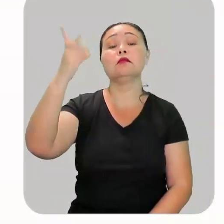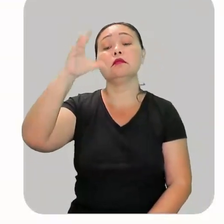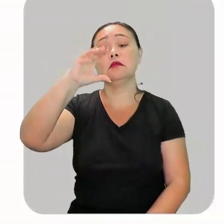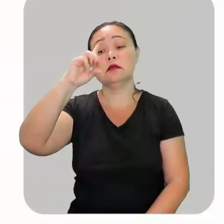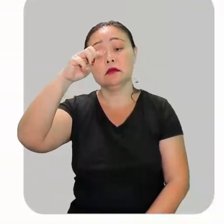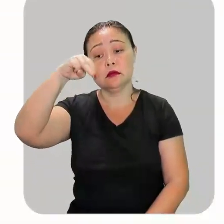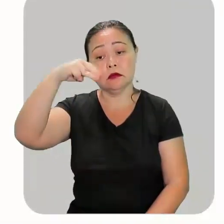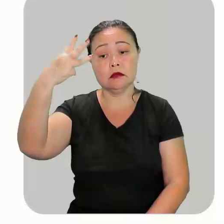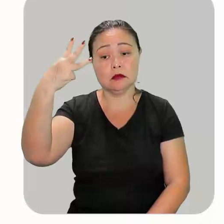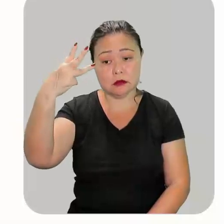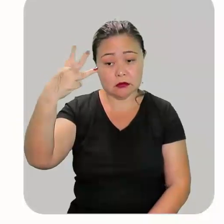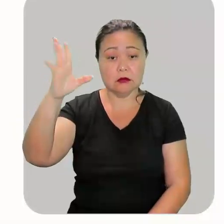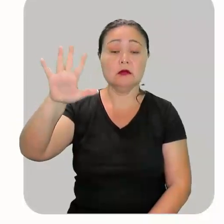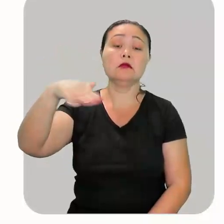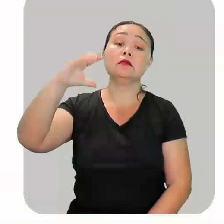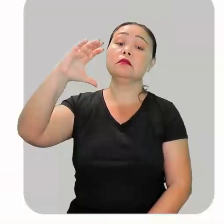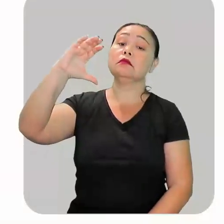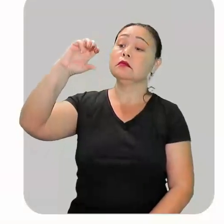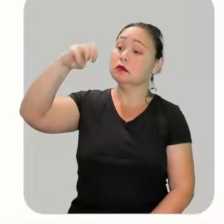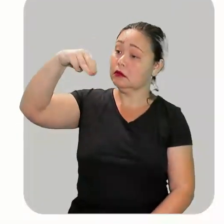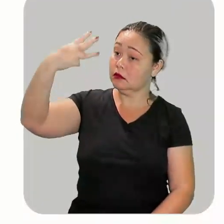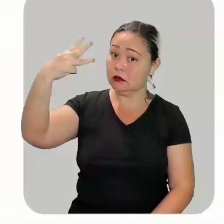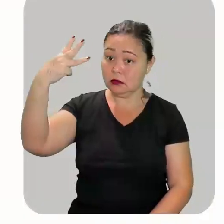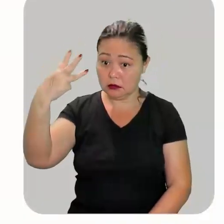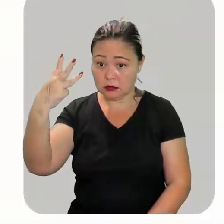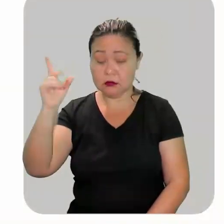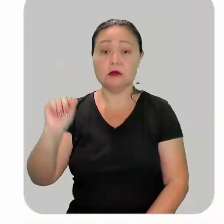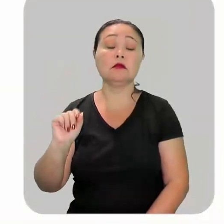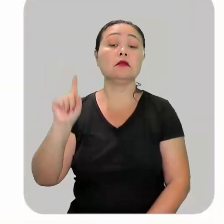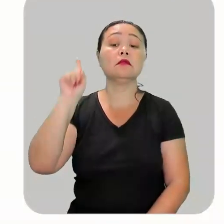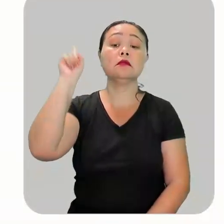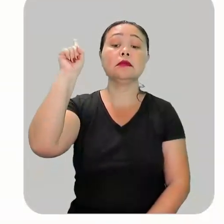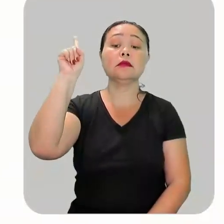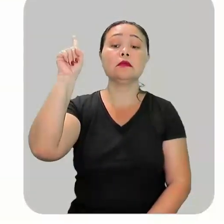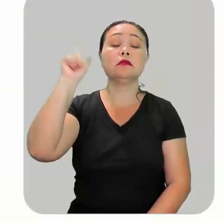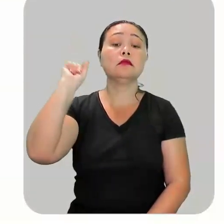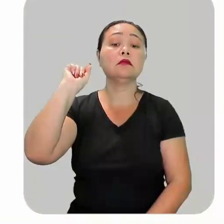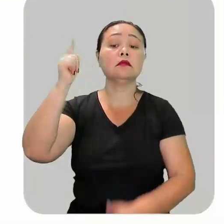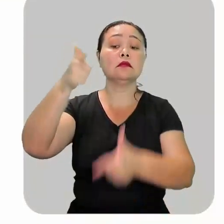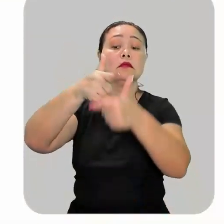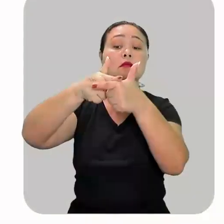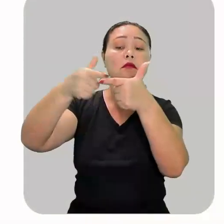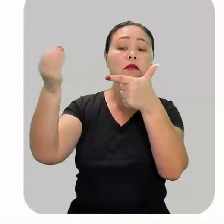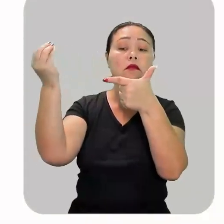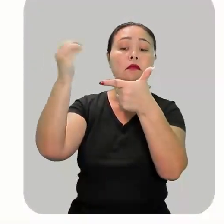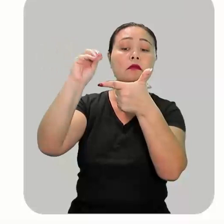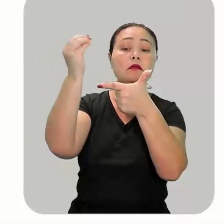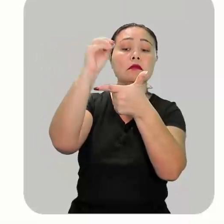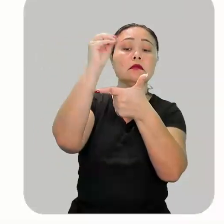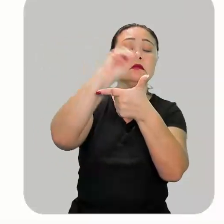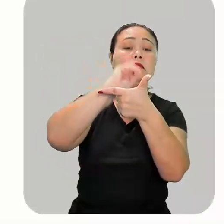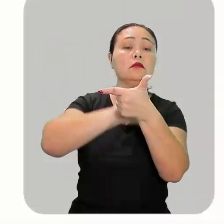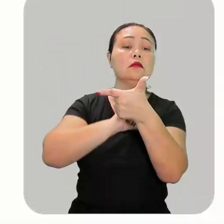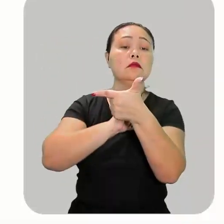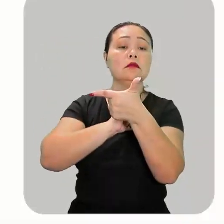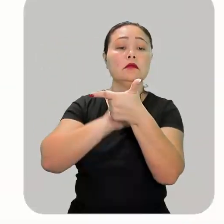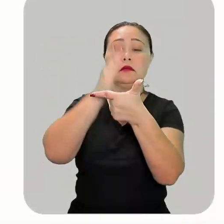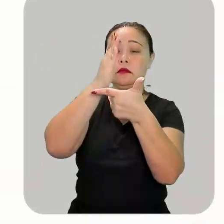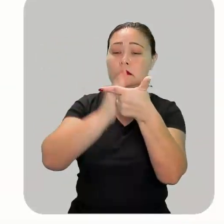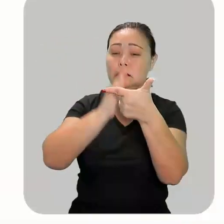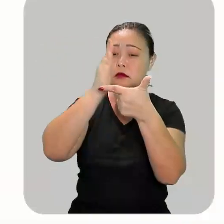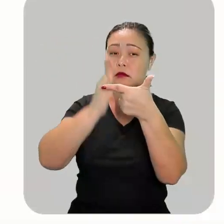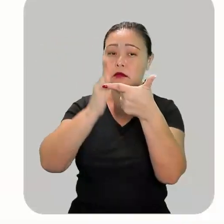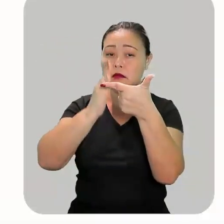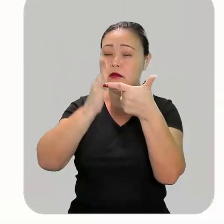cúbicos, decímetros cúbicos, né? Centímetros cúbicos, você tem que dividir ela aqui dentro, ó. Ela se subdivide.